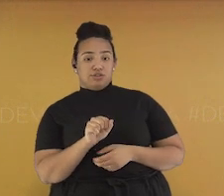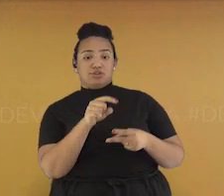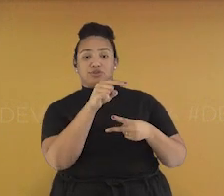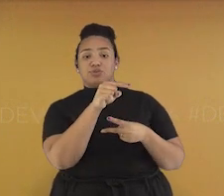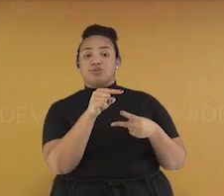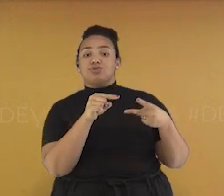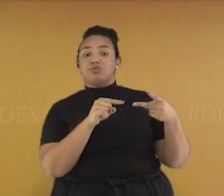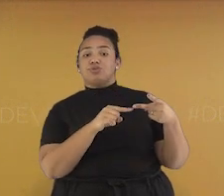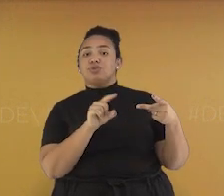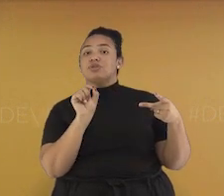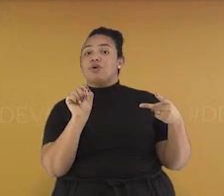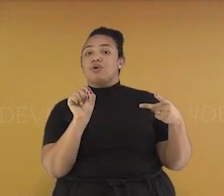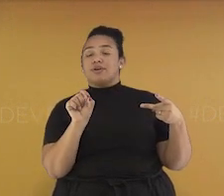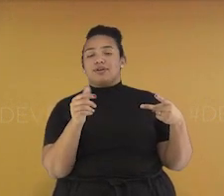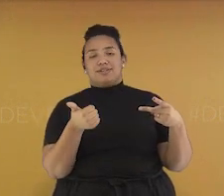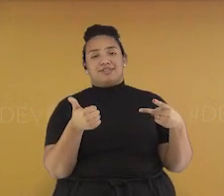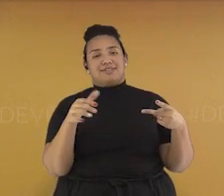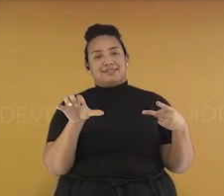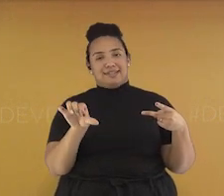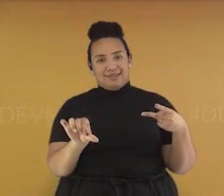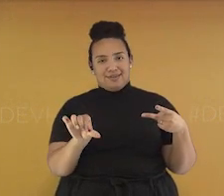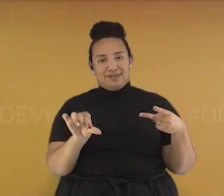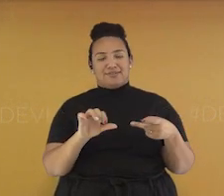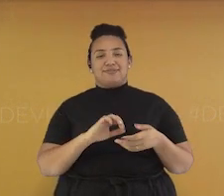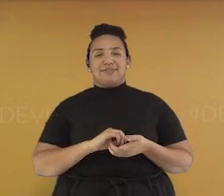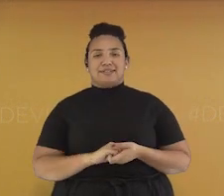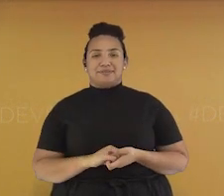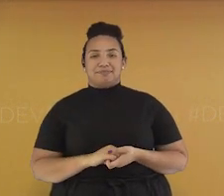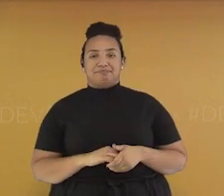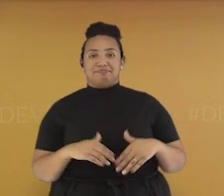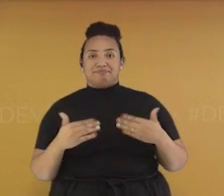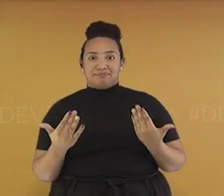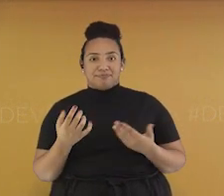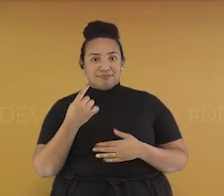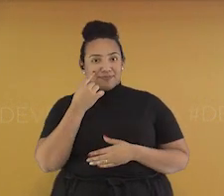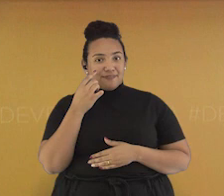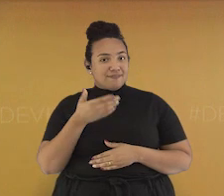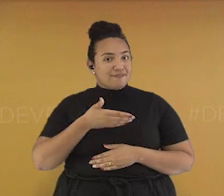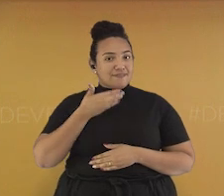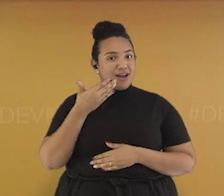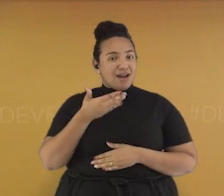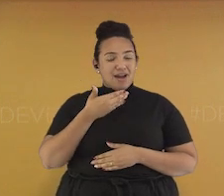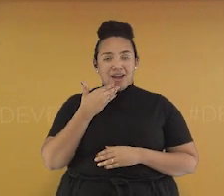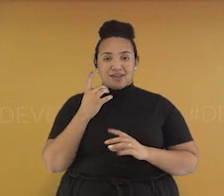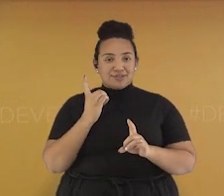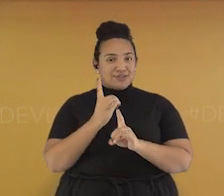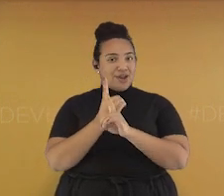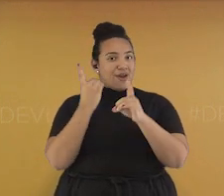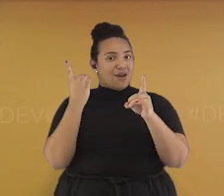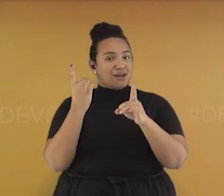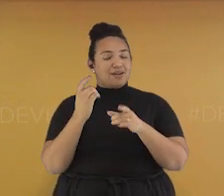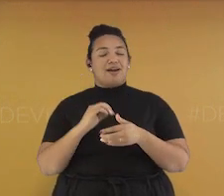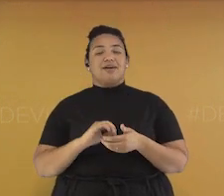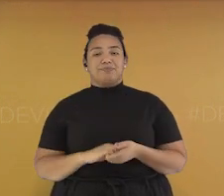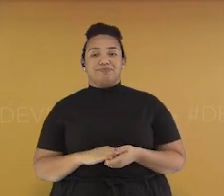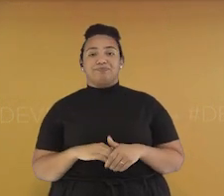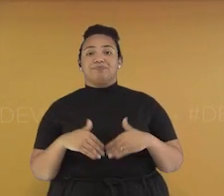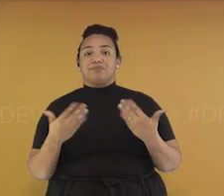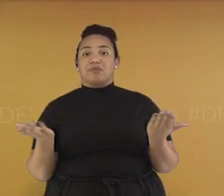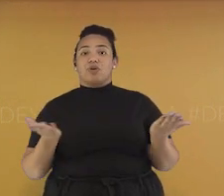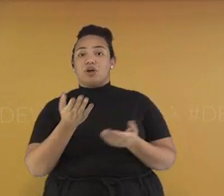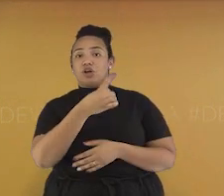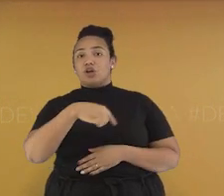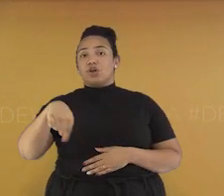de Daniel e Pedro é de 19 anos. Viu só como é fácil encontrar a média? Vamos